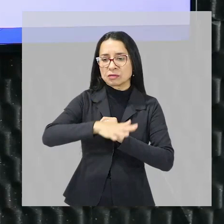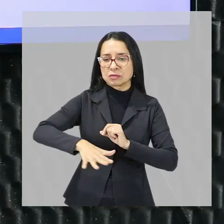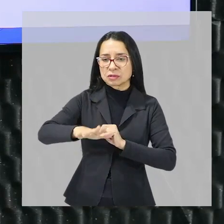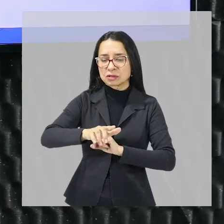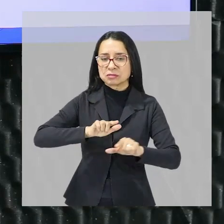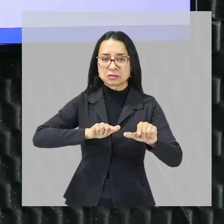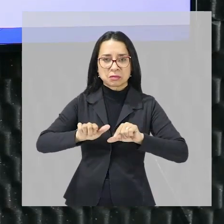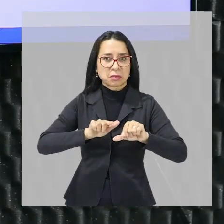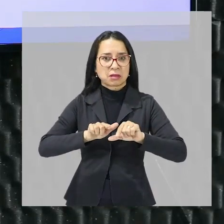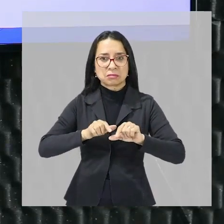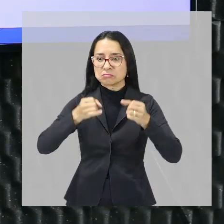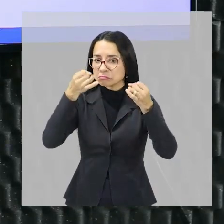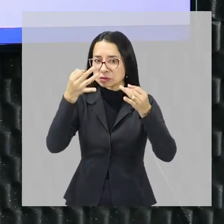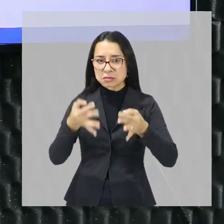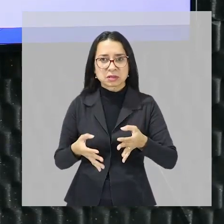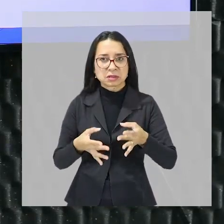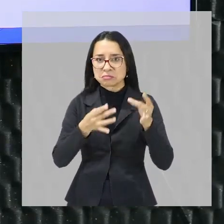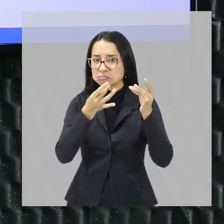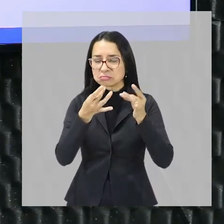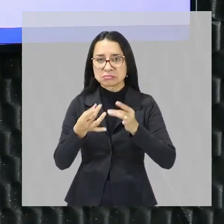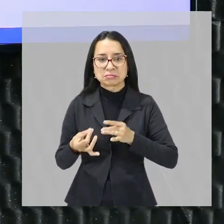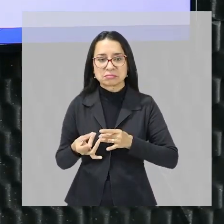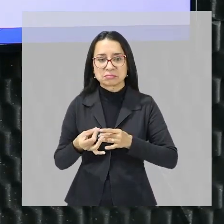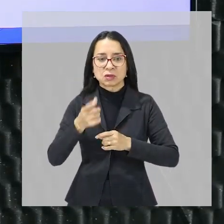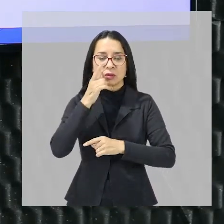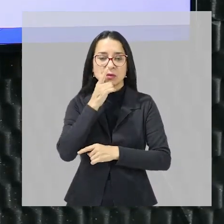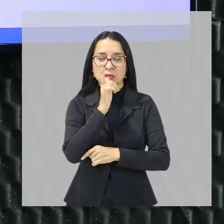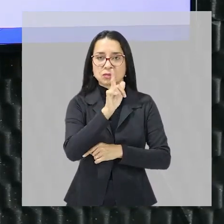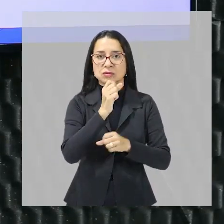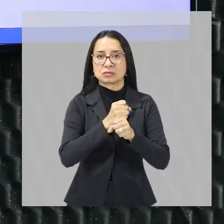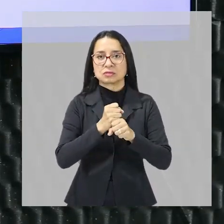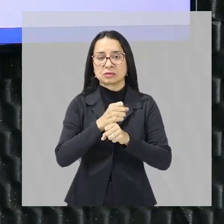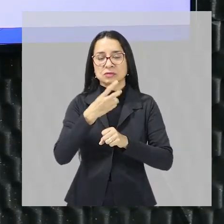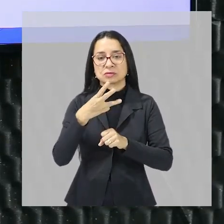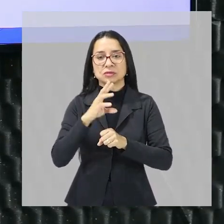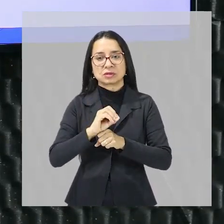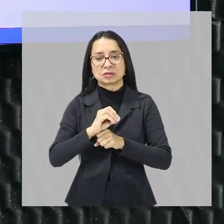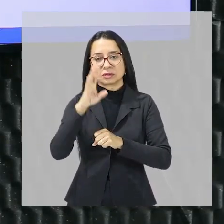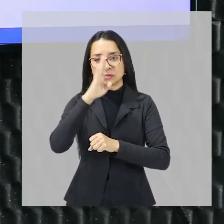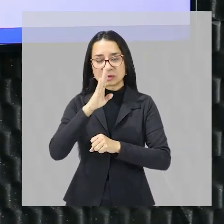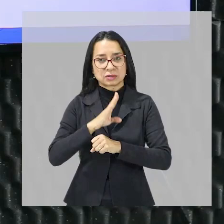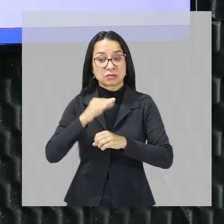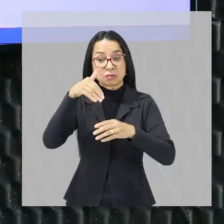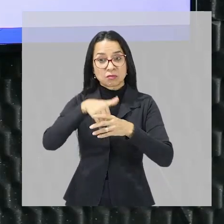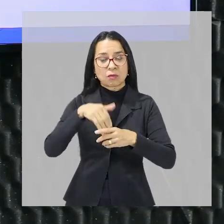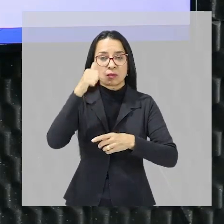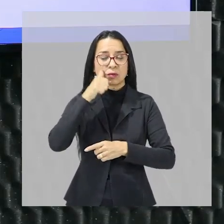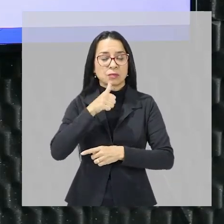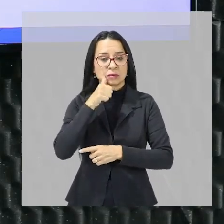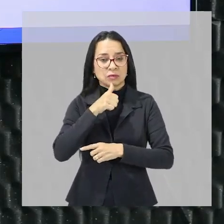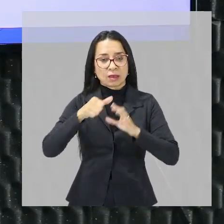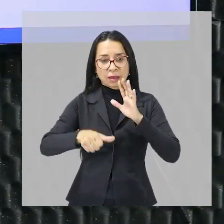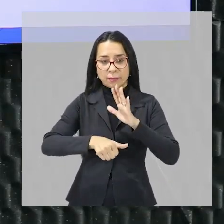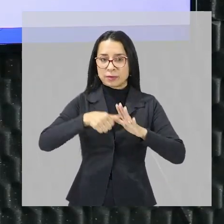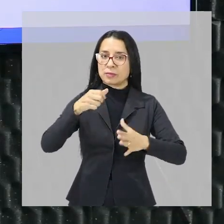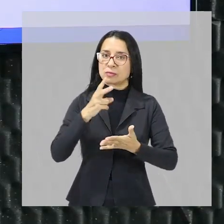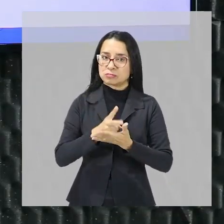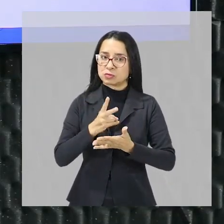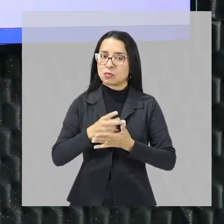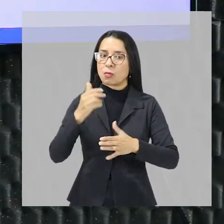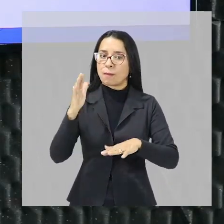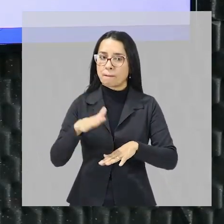explicitando. E como eu te falei, a grande conquista dos anos 30 no Brasil é o voto feminino. Então a primeira ainda continua